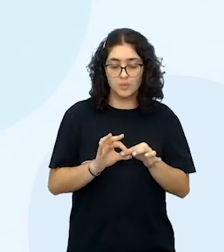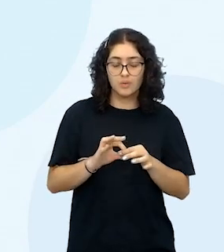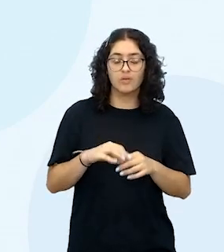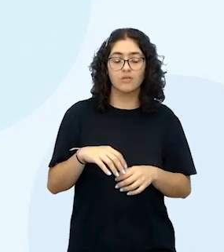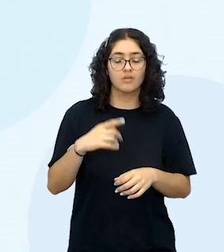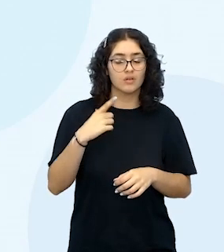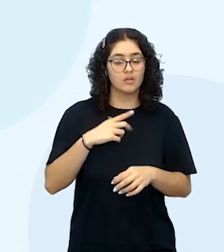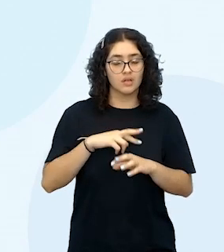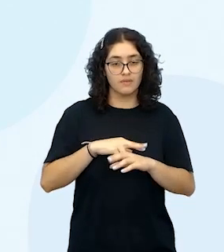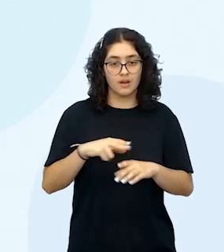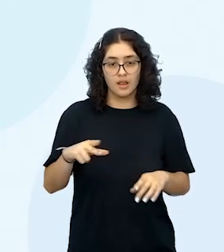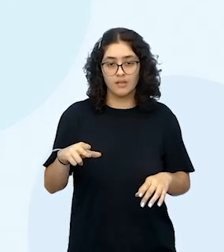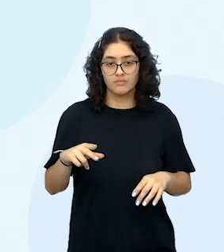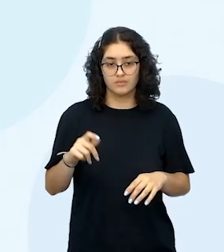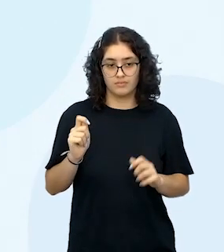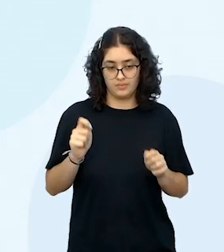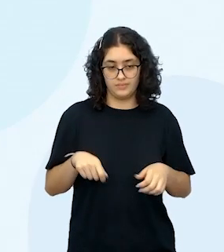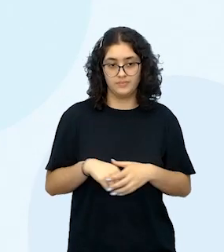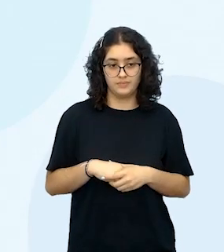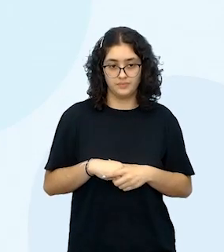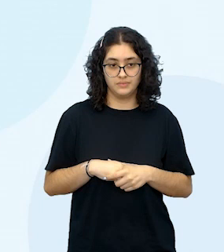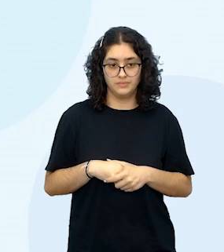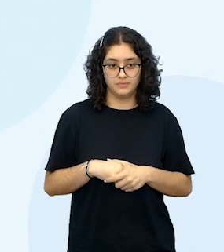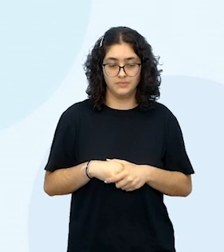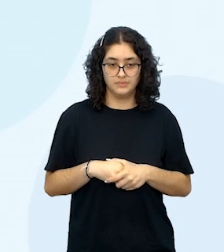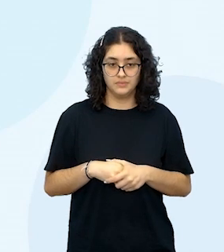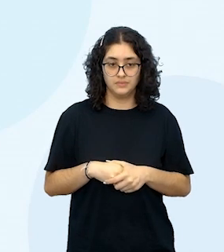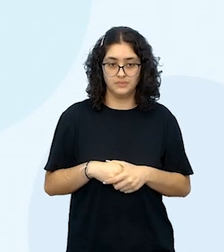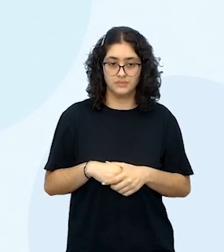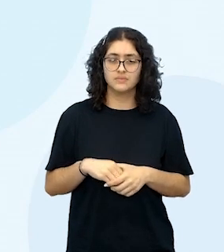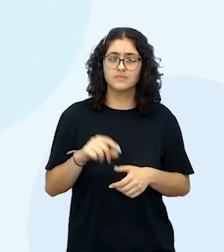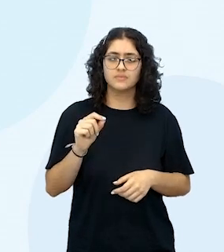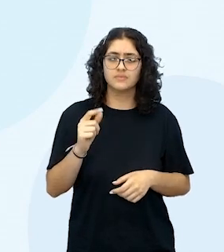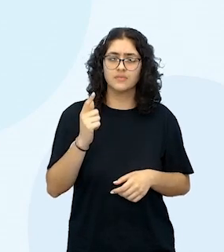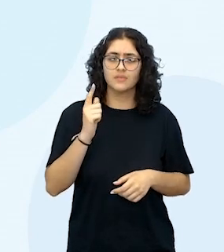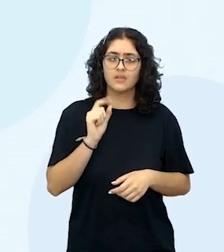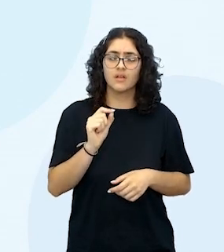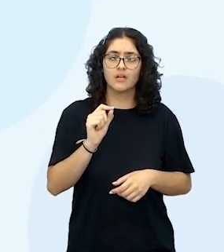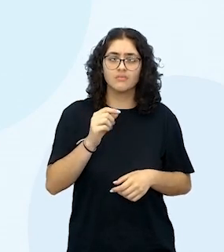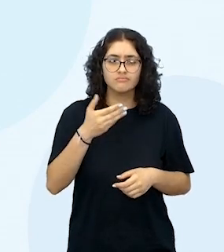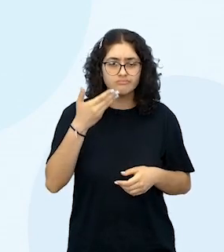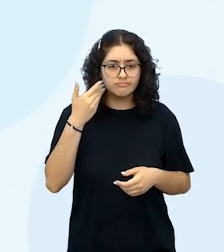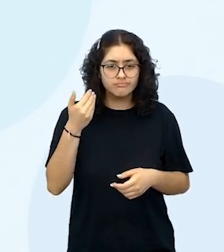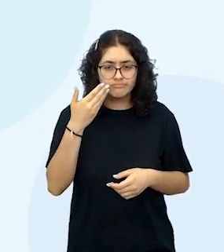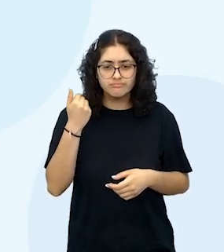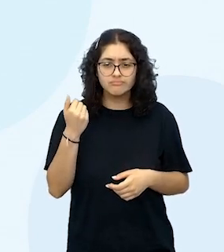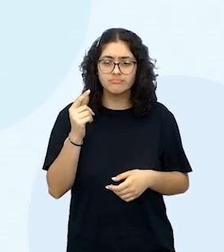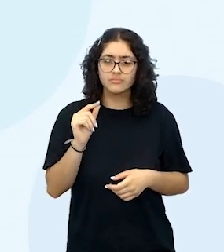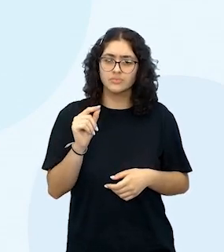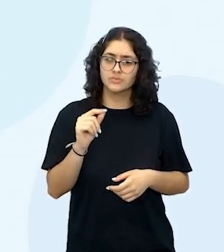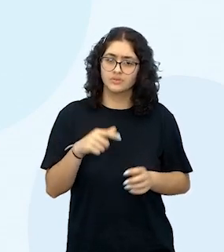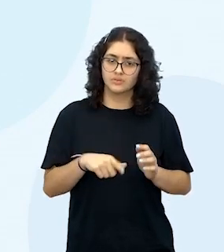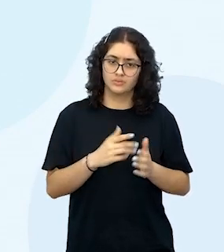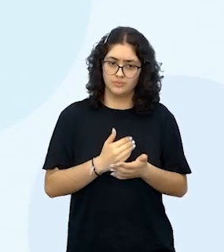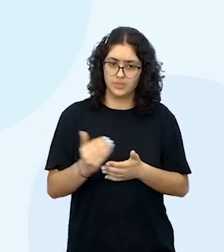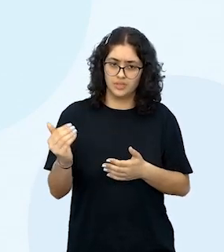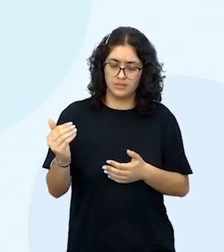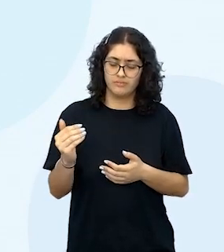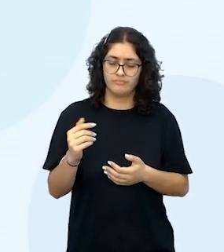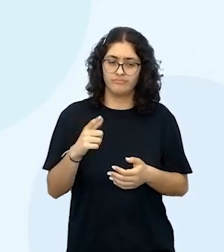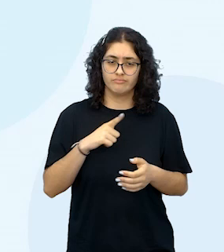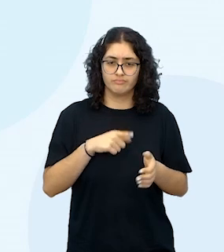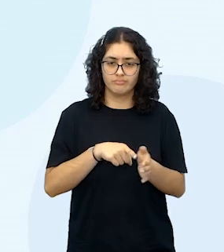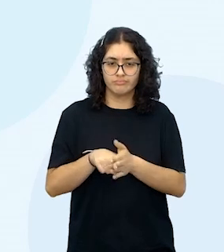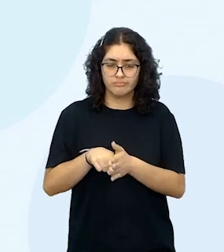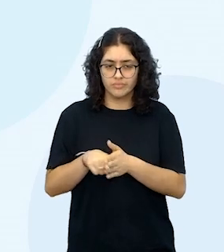de diferentes formas, né? E dentro disso, o que a gente consegue explorar? A partir da pré-iniciação científica, a gente explora